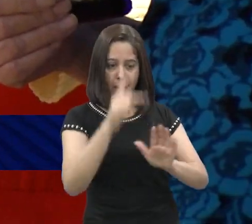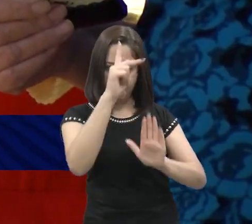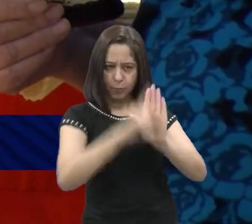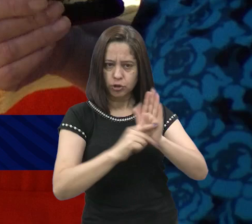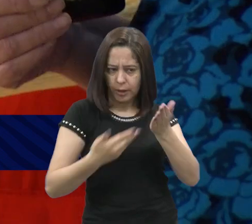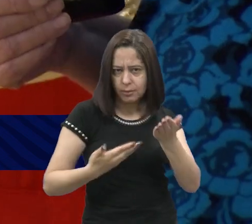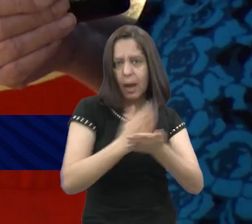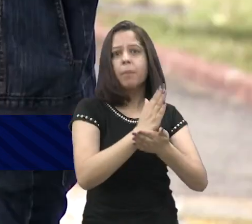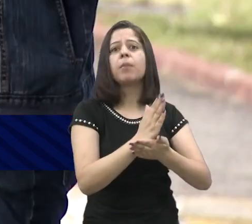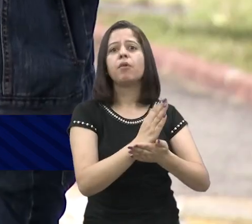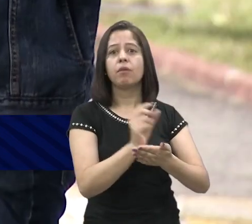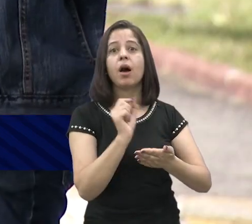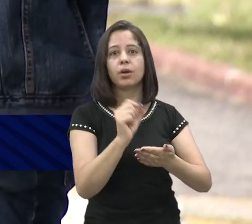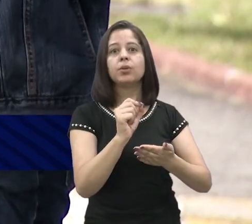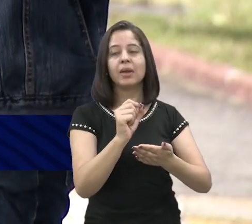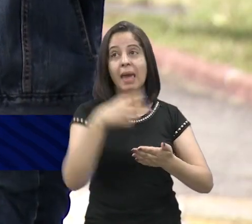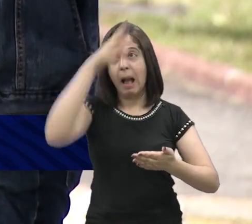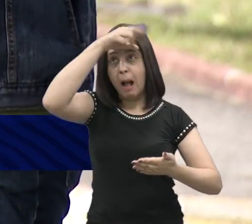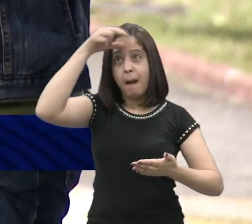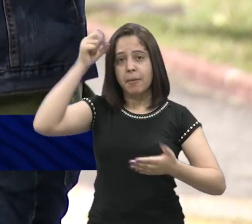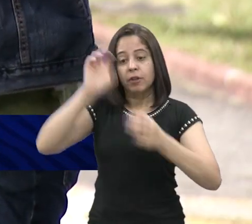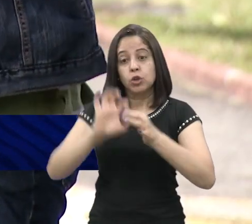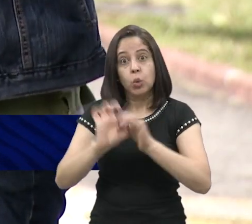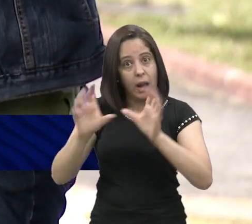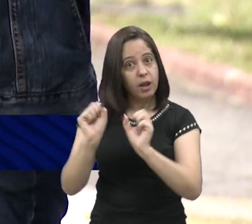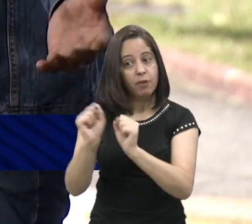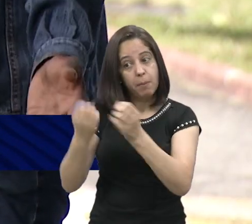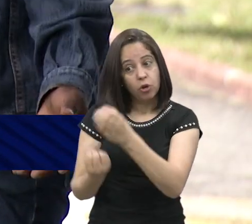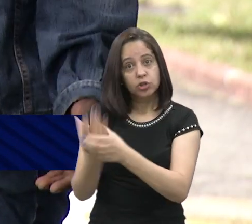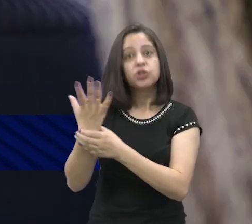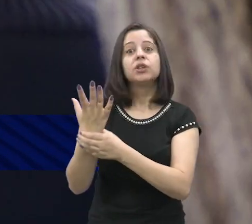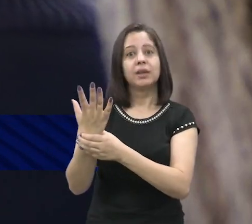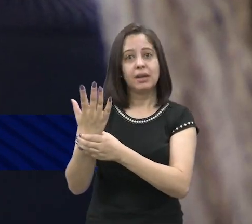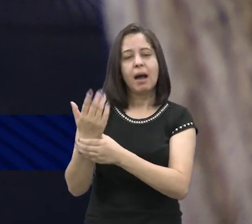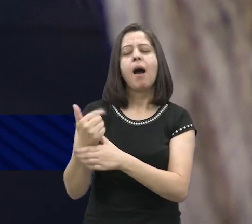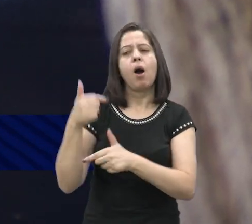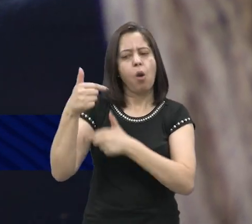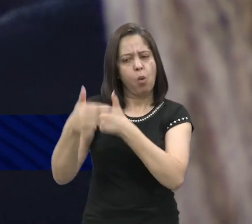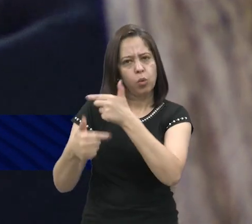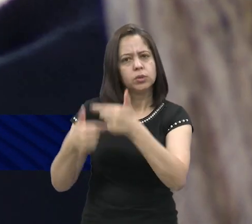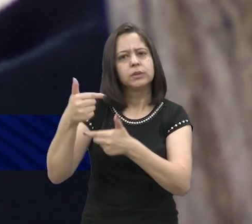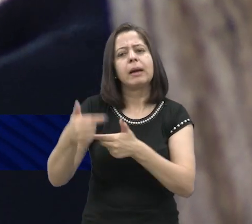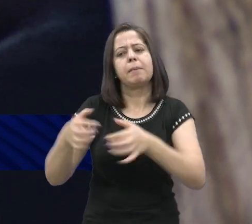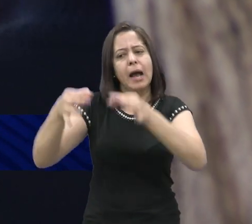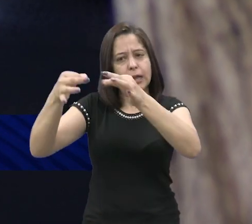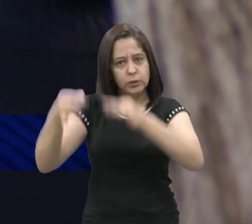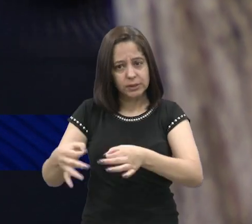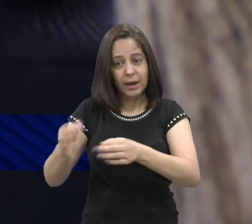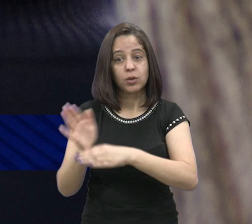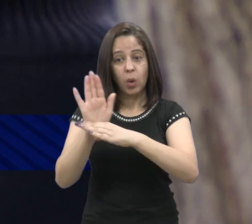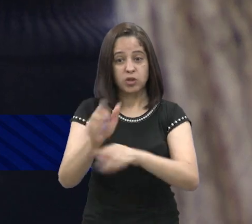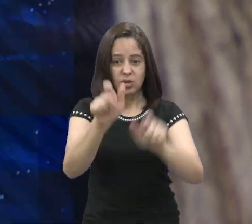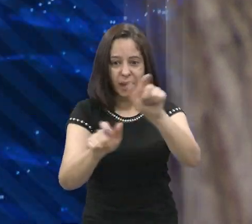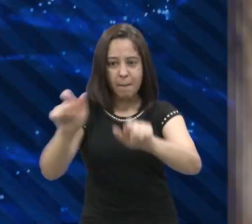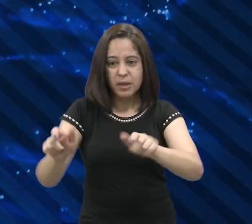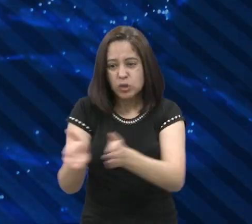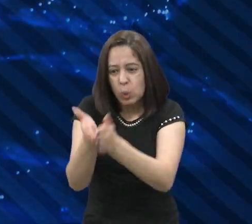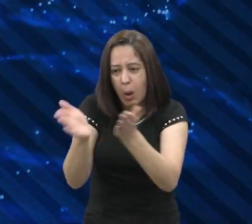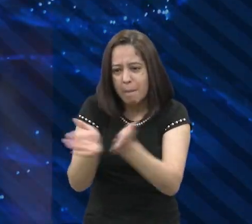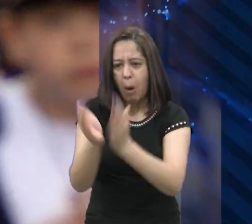projeto que autoriza a Prefeitura a instituir a Política Municipal de Trabalho Digno para pessoas em situação de